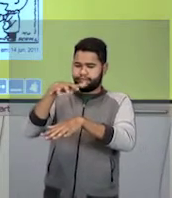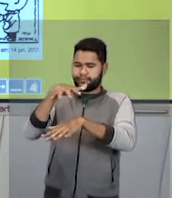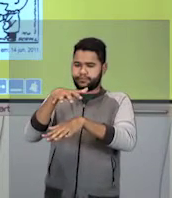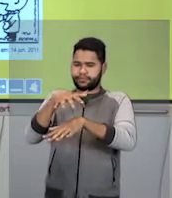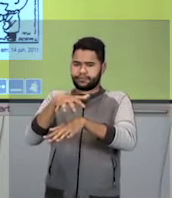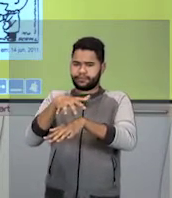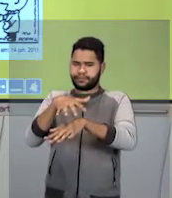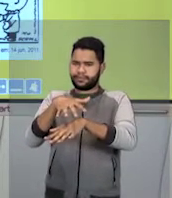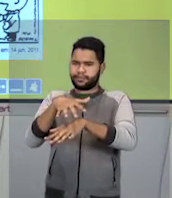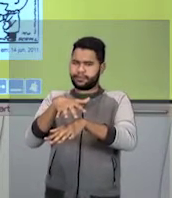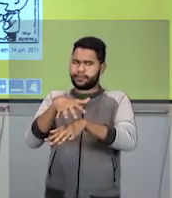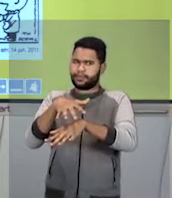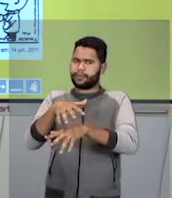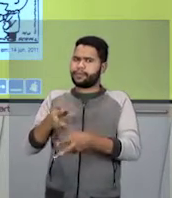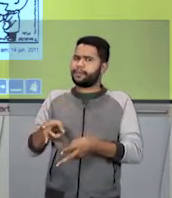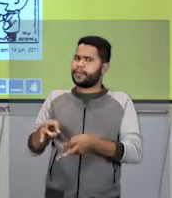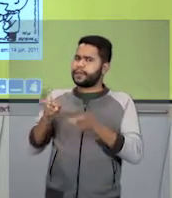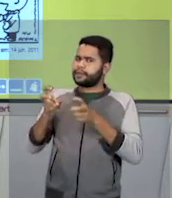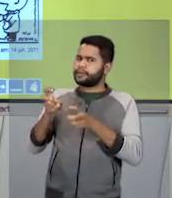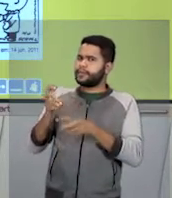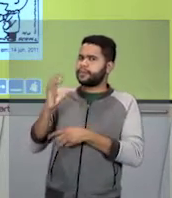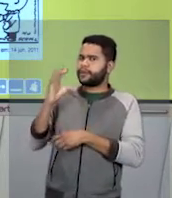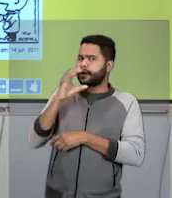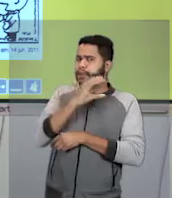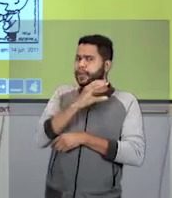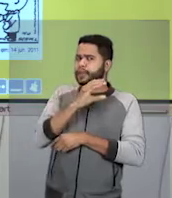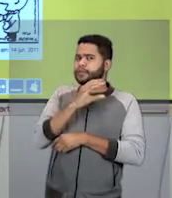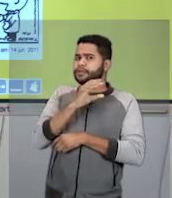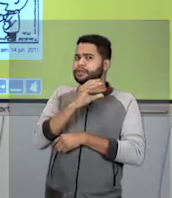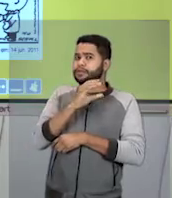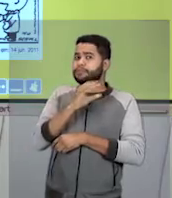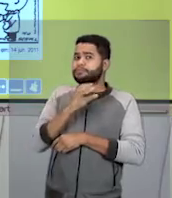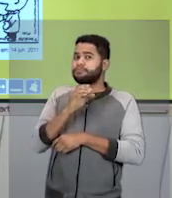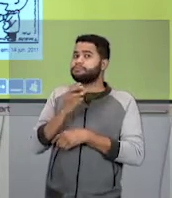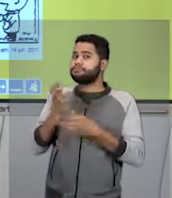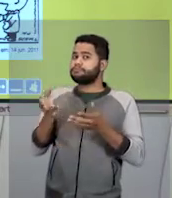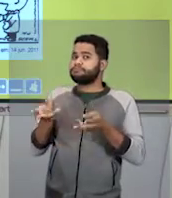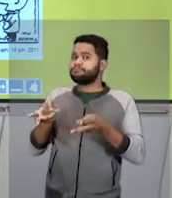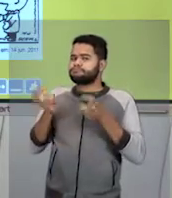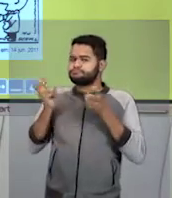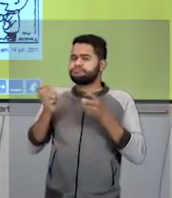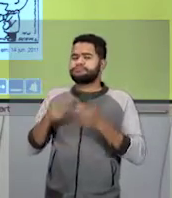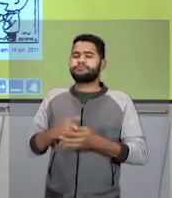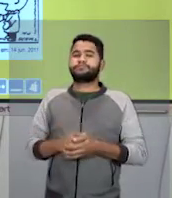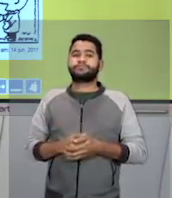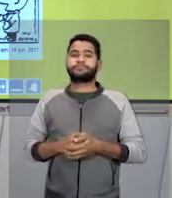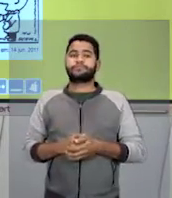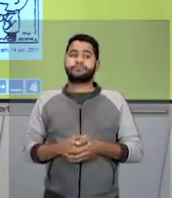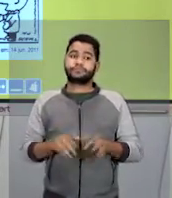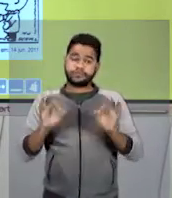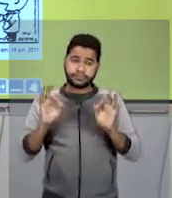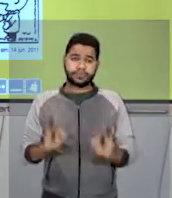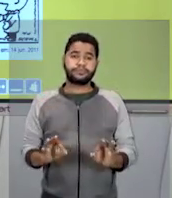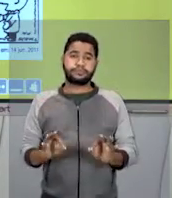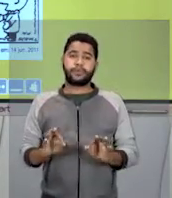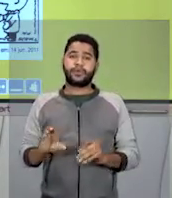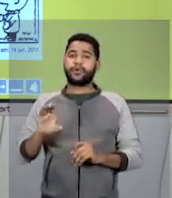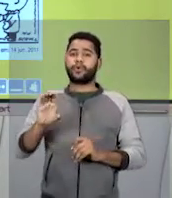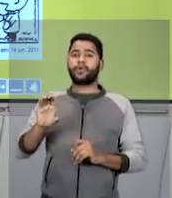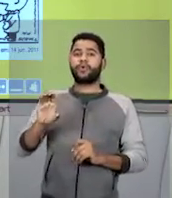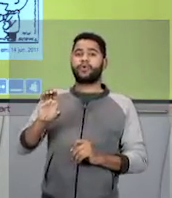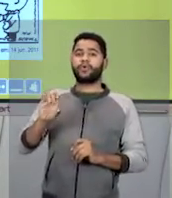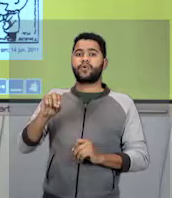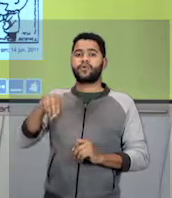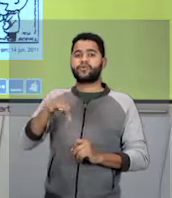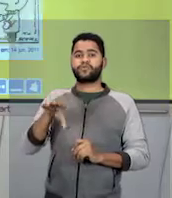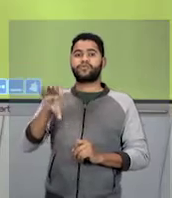alguém, você consegue perceber se aquela pessoa está quente, quanto quente aquela pessoa está, certo? Então, realmente, por condução, nós conseguimos